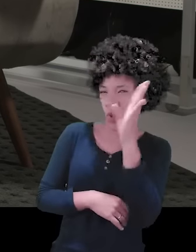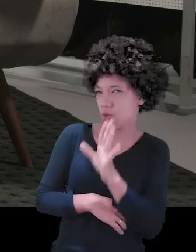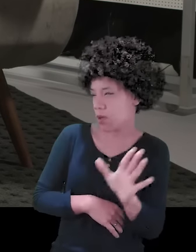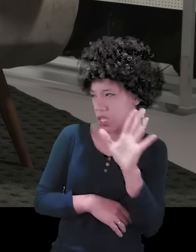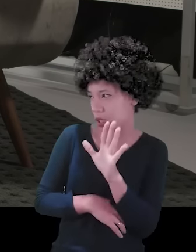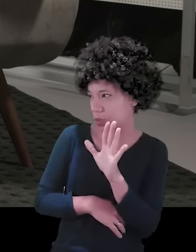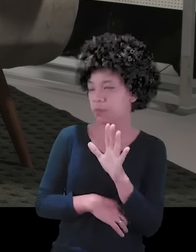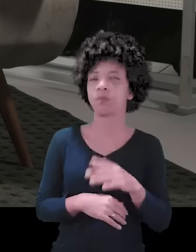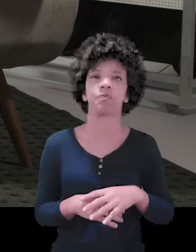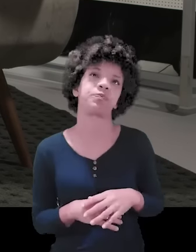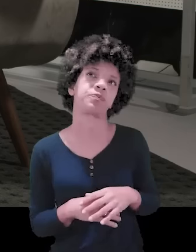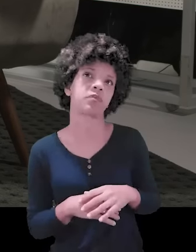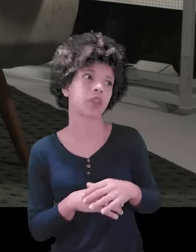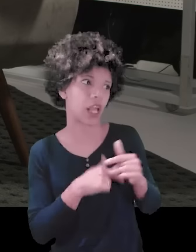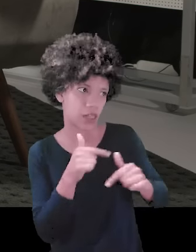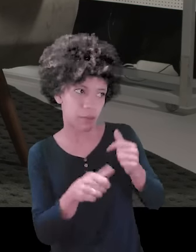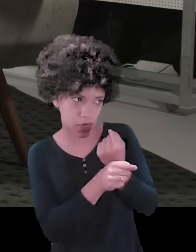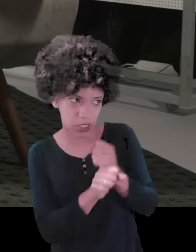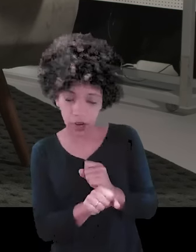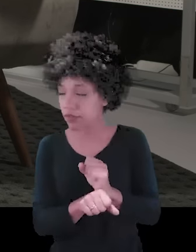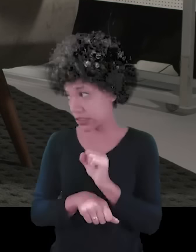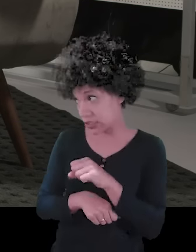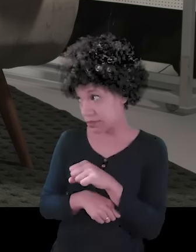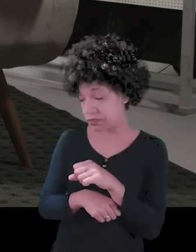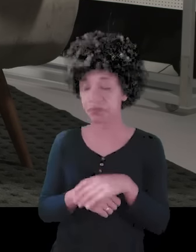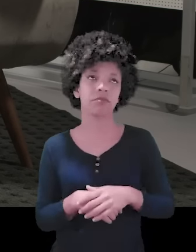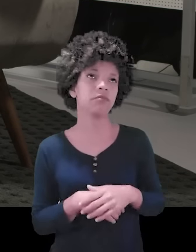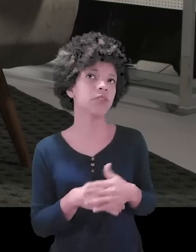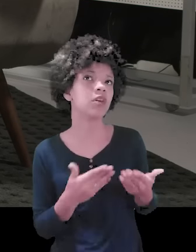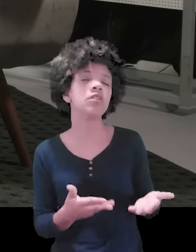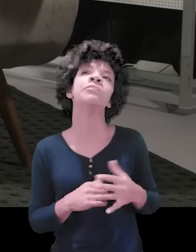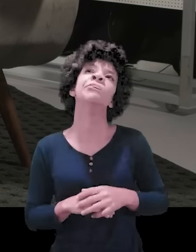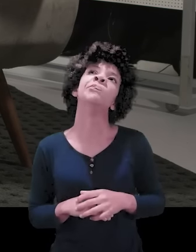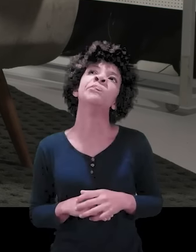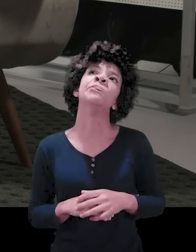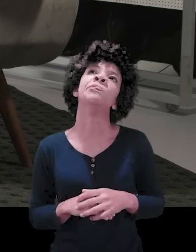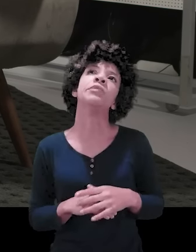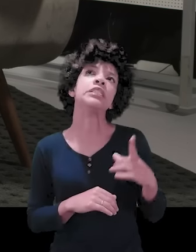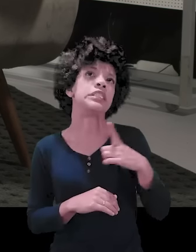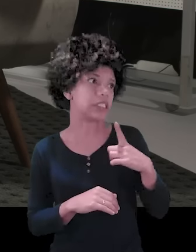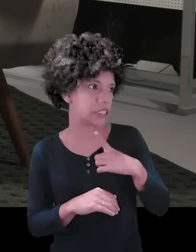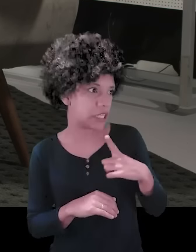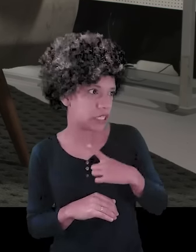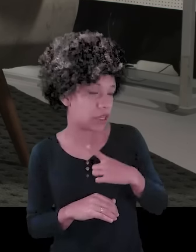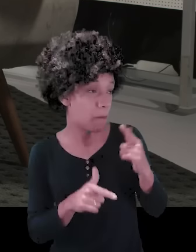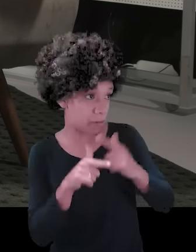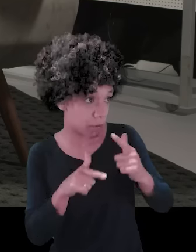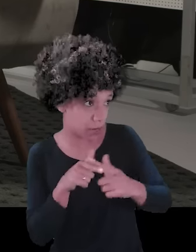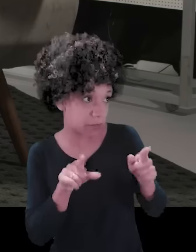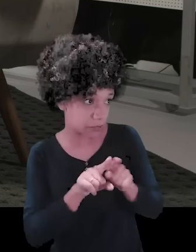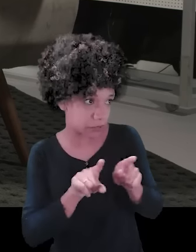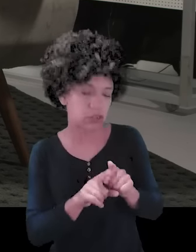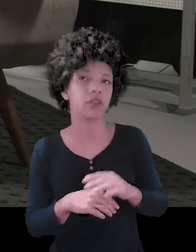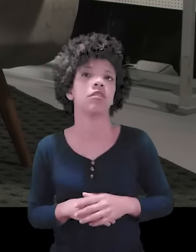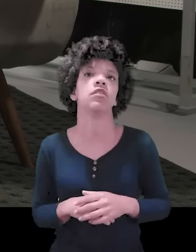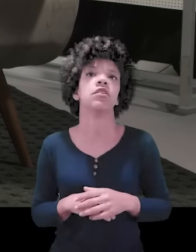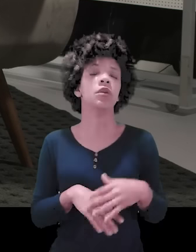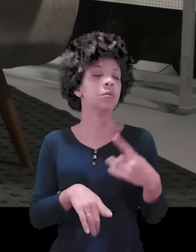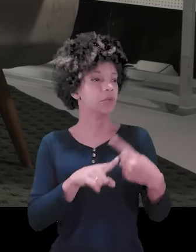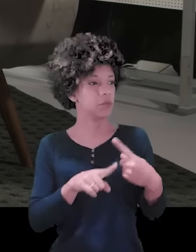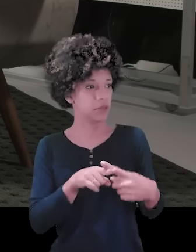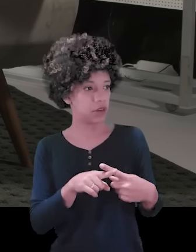é um trabalho escravo olha e a gente tem isso esse é um problema também porque